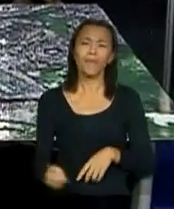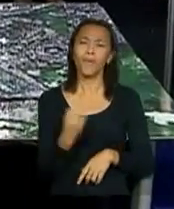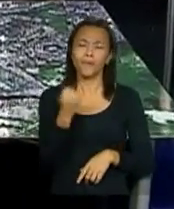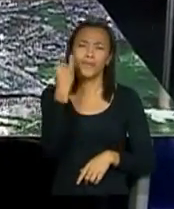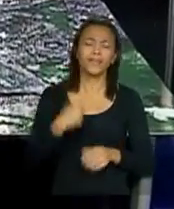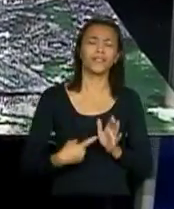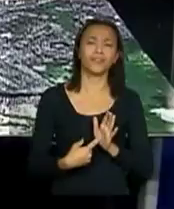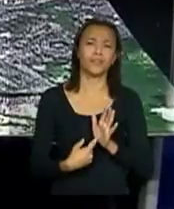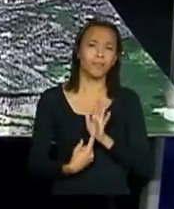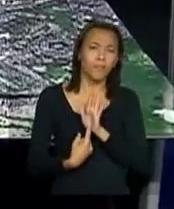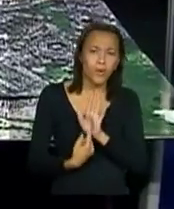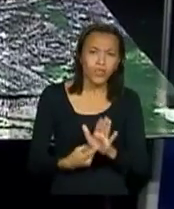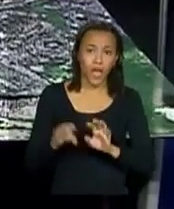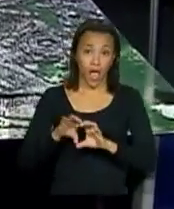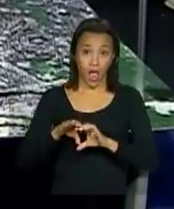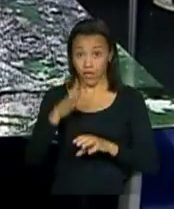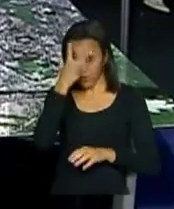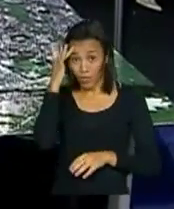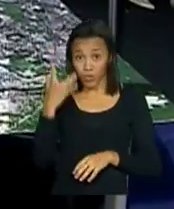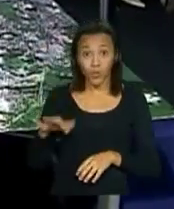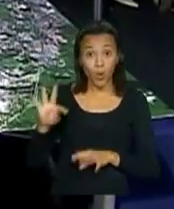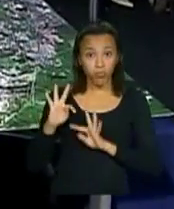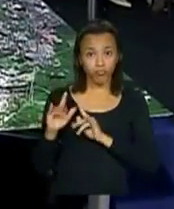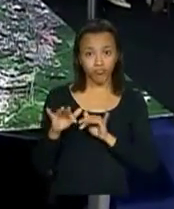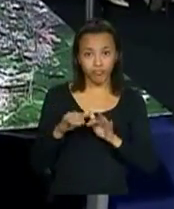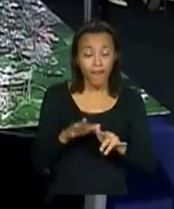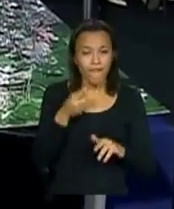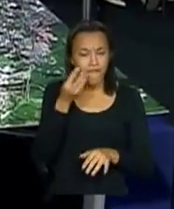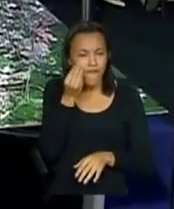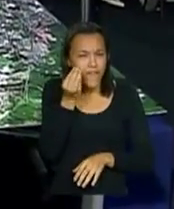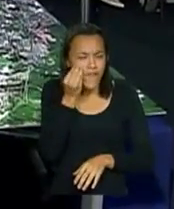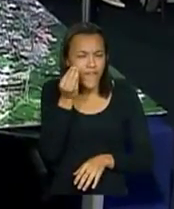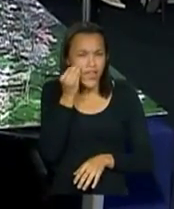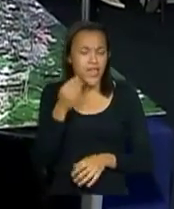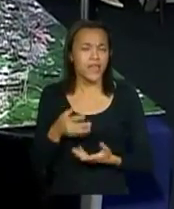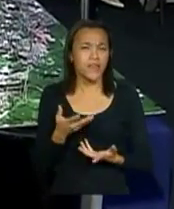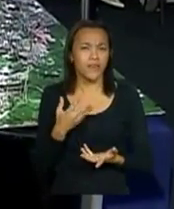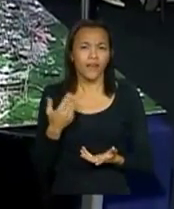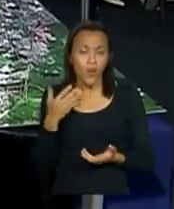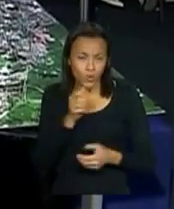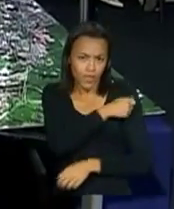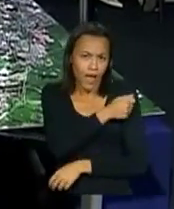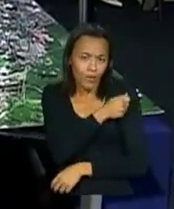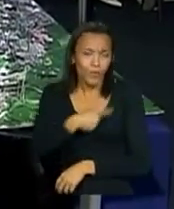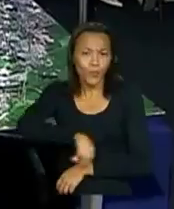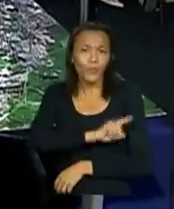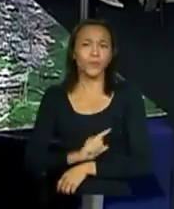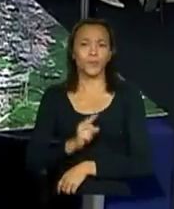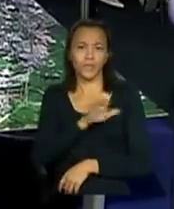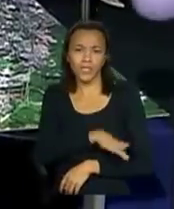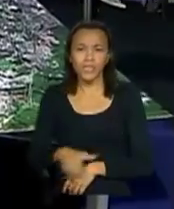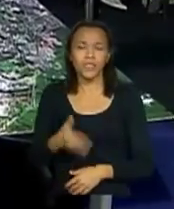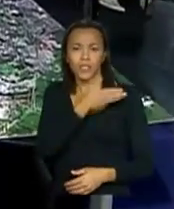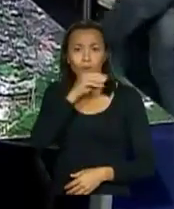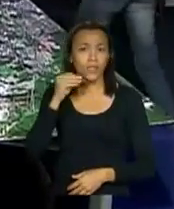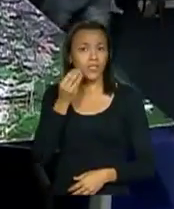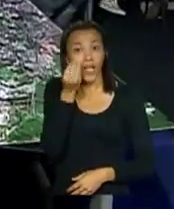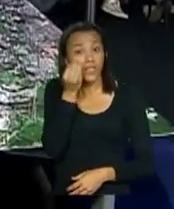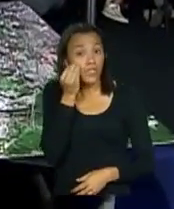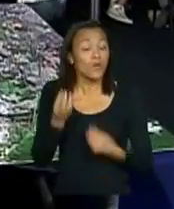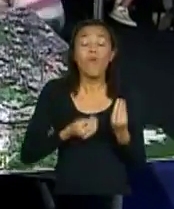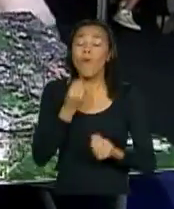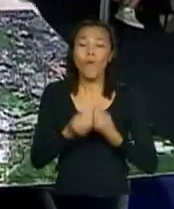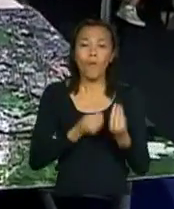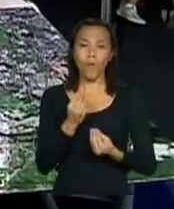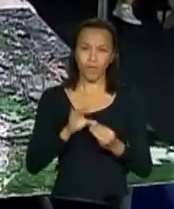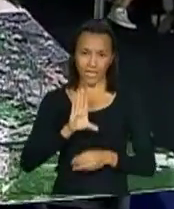estar aproximando a comunidade dessas experiências, trazer para os alunos, para as crianças e adolescentes, os